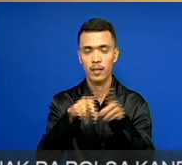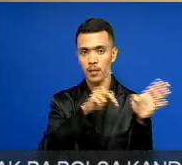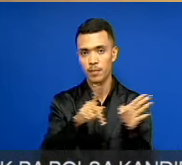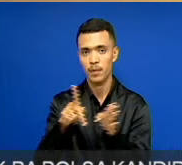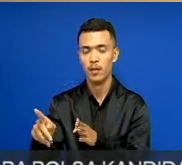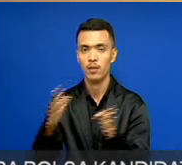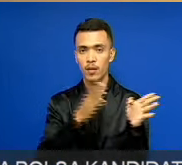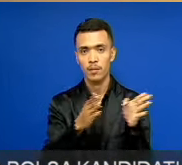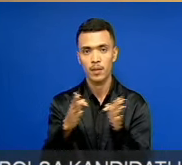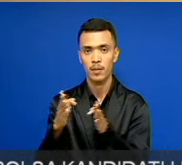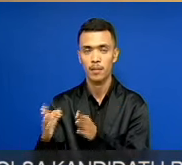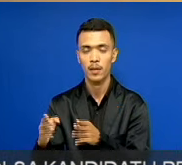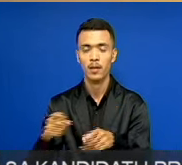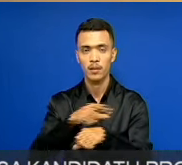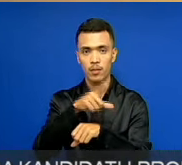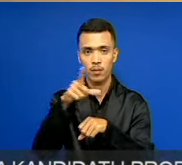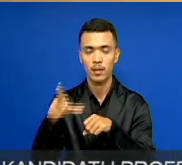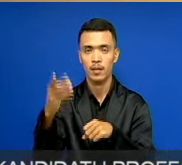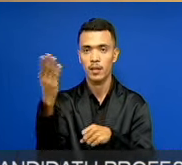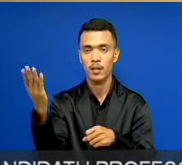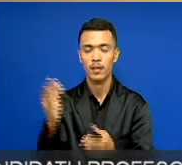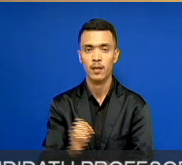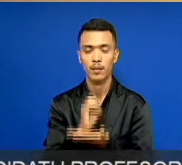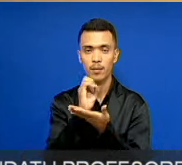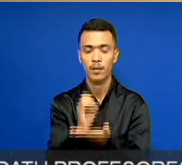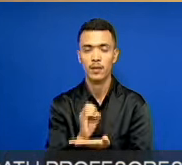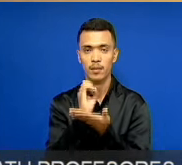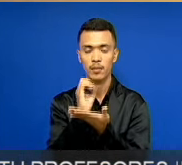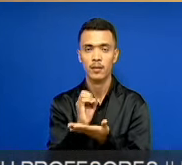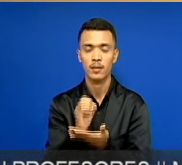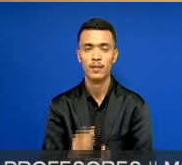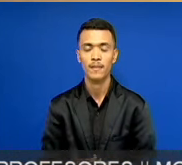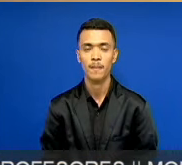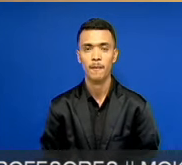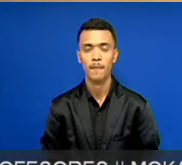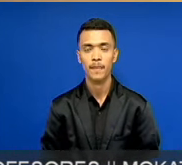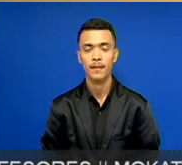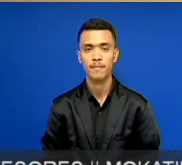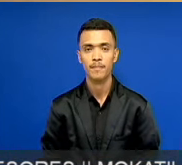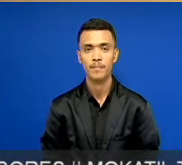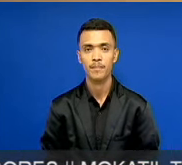tu reorganiza habitación social y la región administrativa especial o Ecusiambeno.